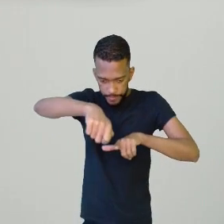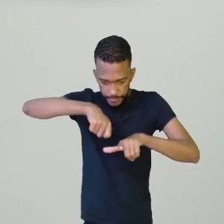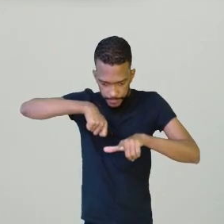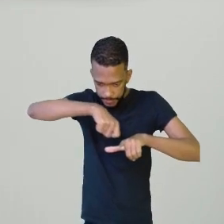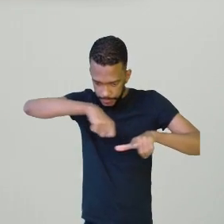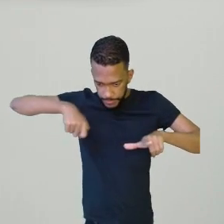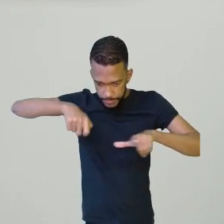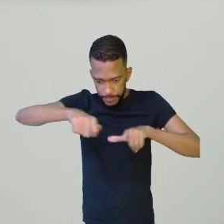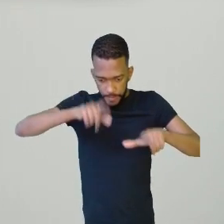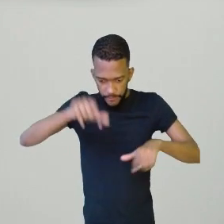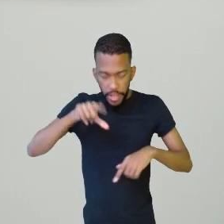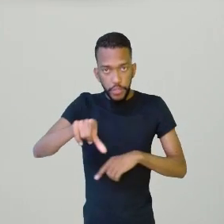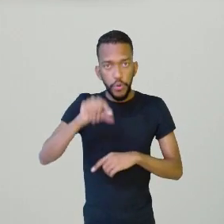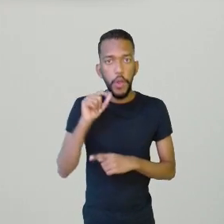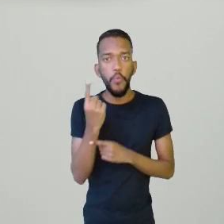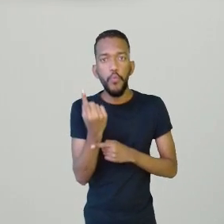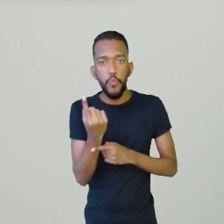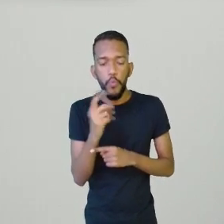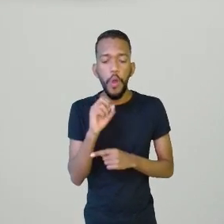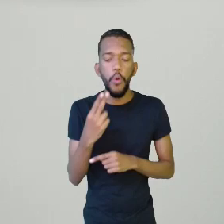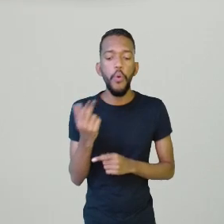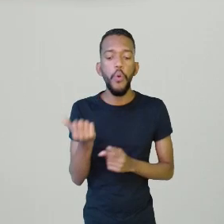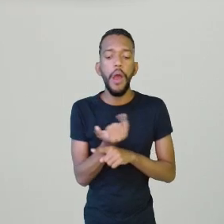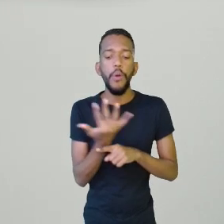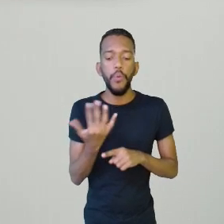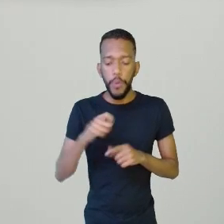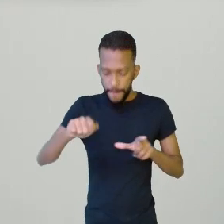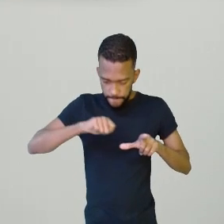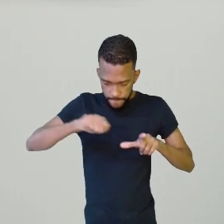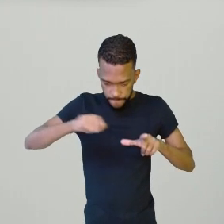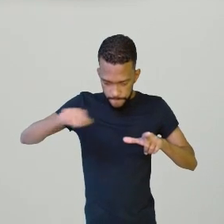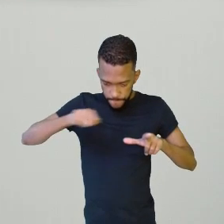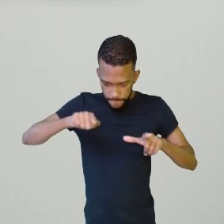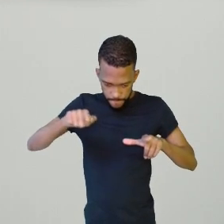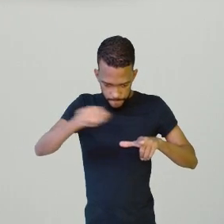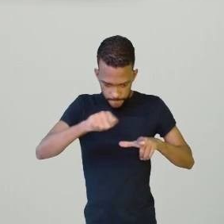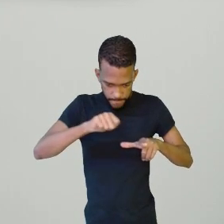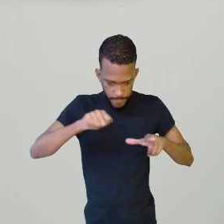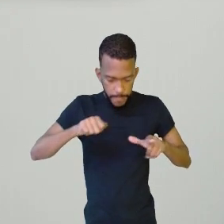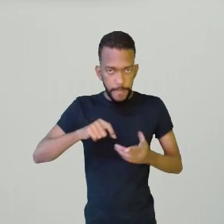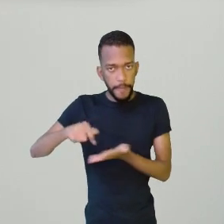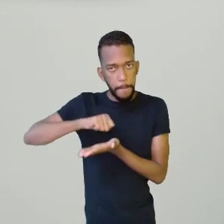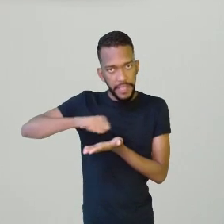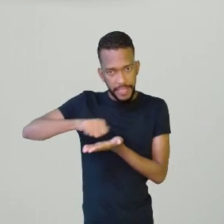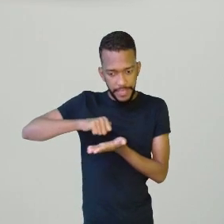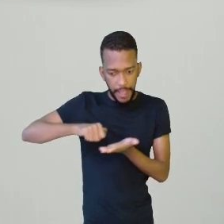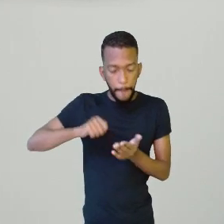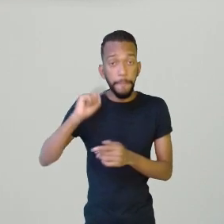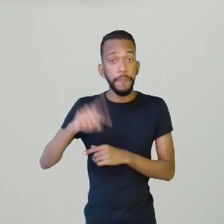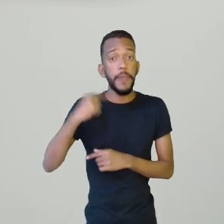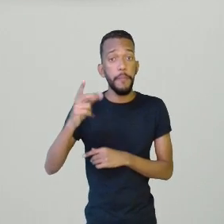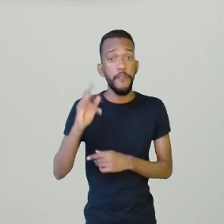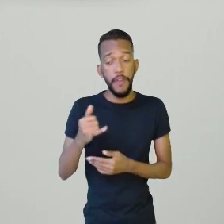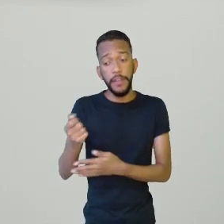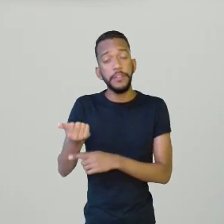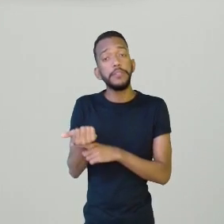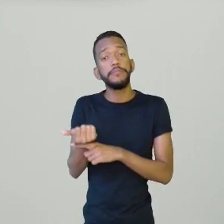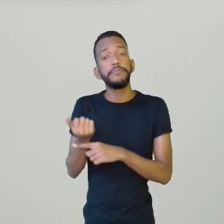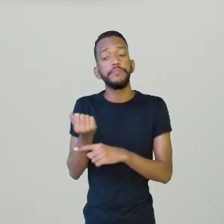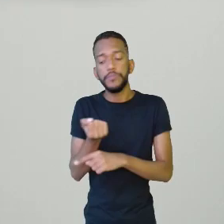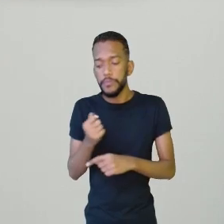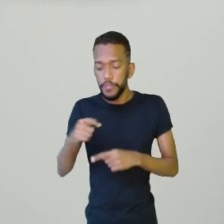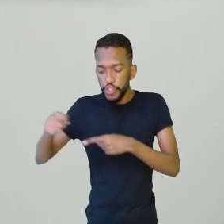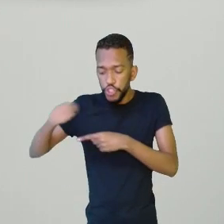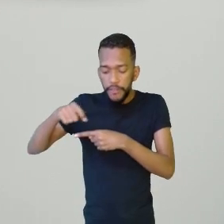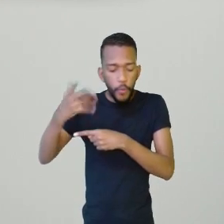escolher uma ou algumas partes do inteiro, vocês vão pintar e depois escrever a fração